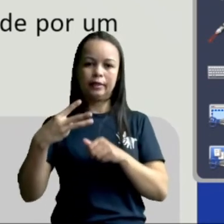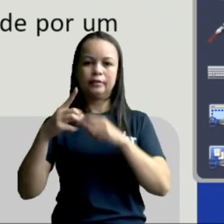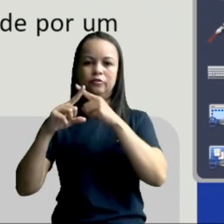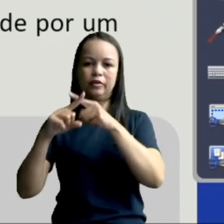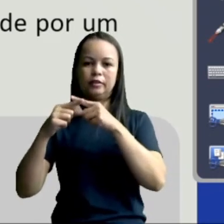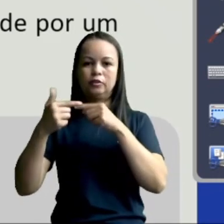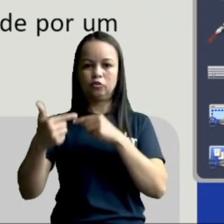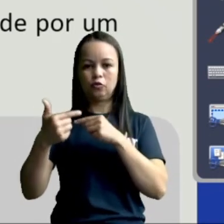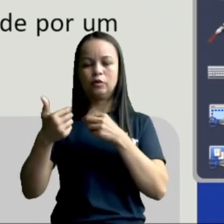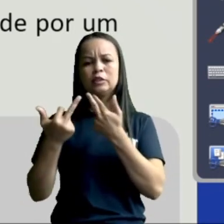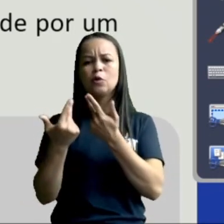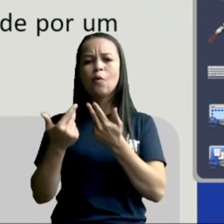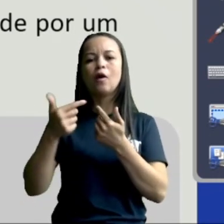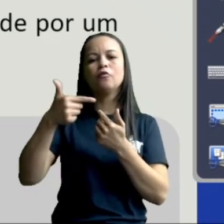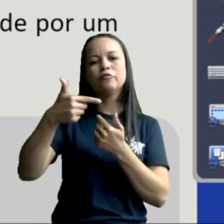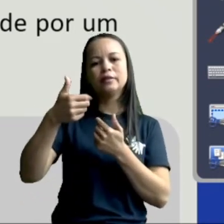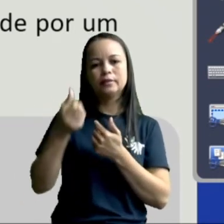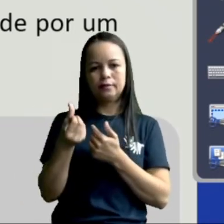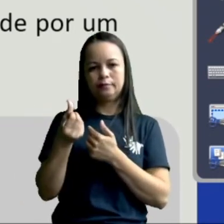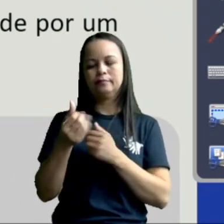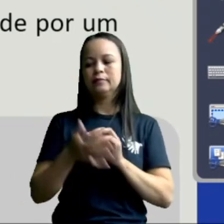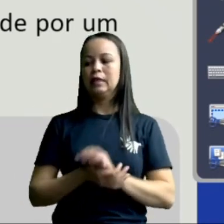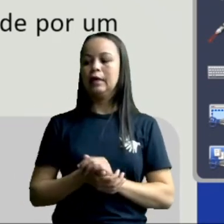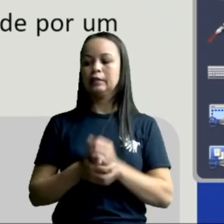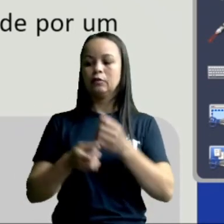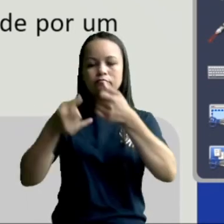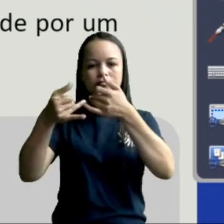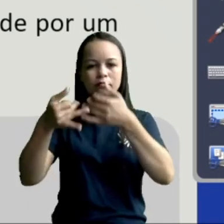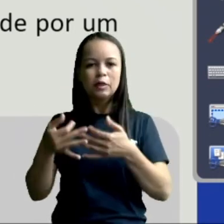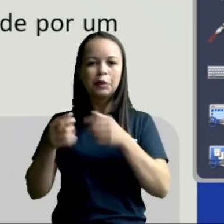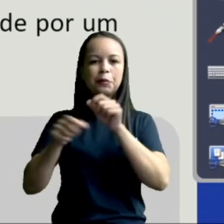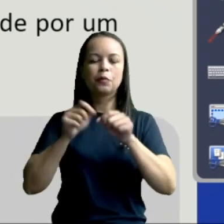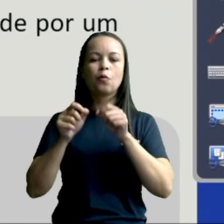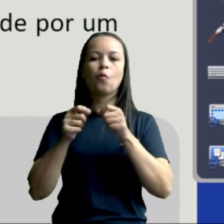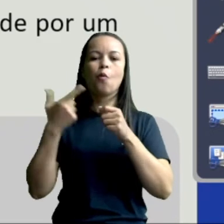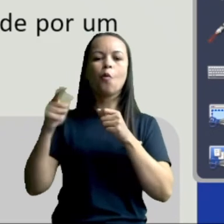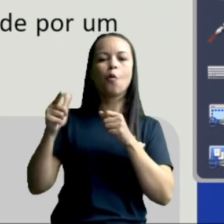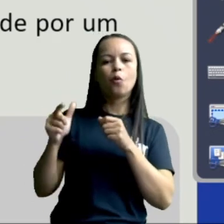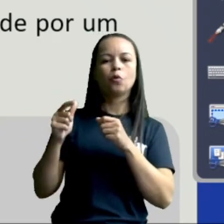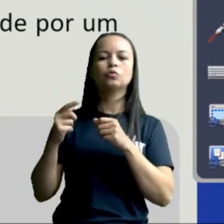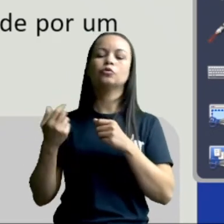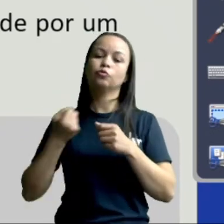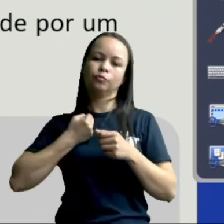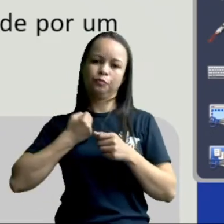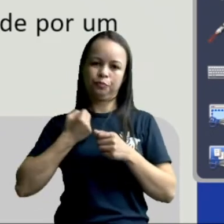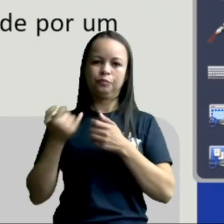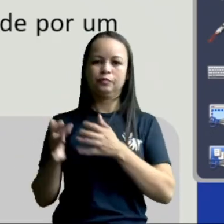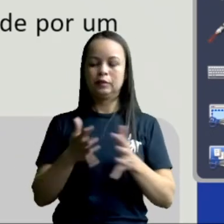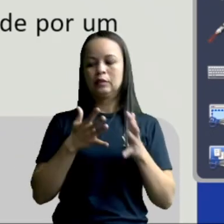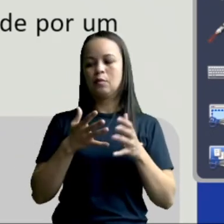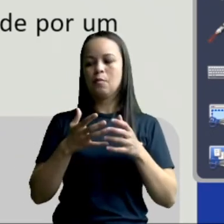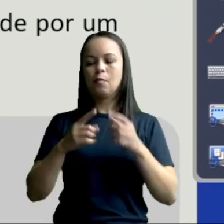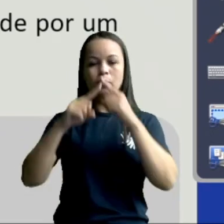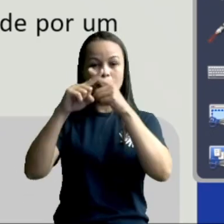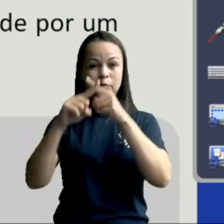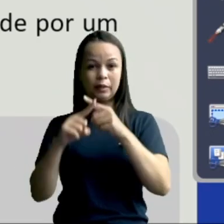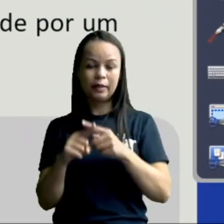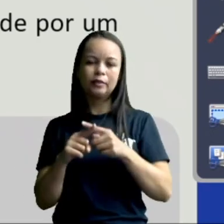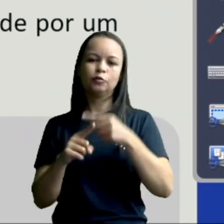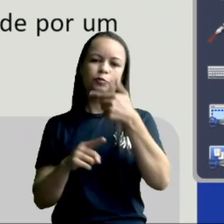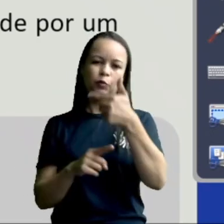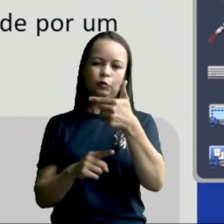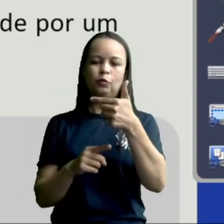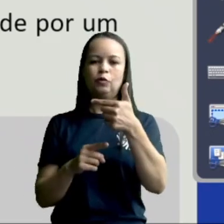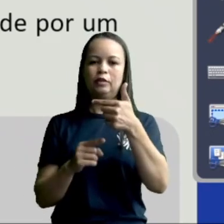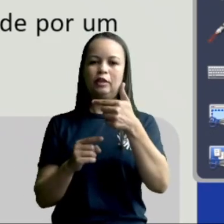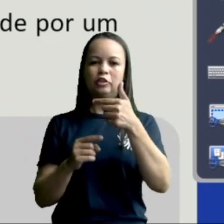exatamente 26. Então, a gente escreveu a expressão com outros valores, né? Multiplicamos tudo por 2, a gente dobrou